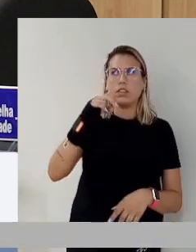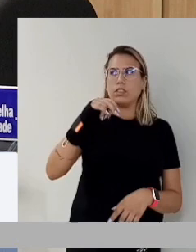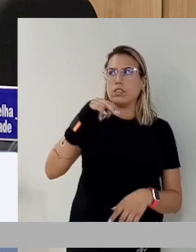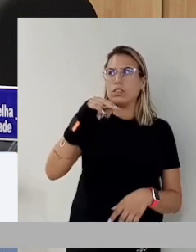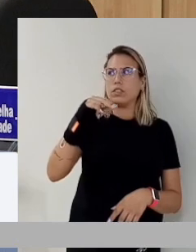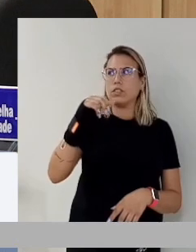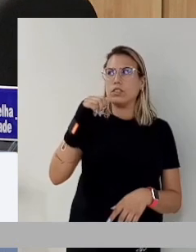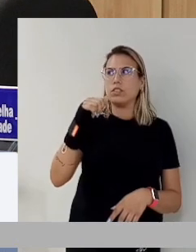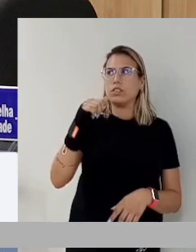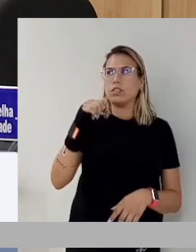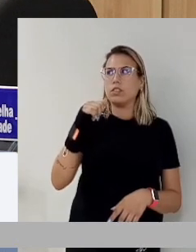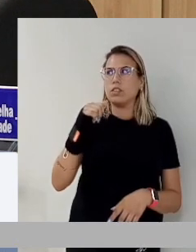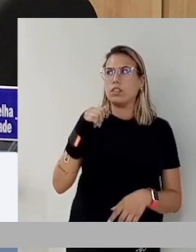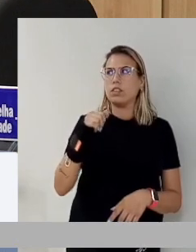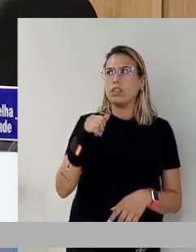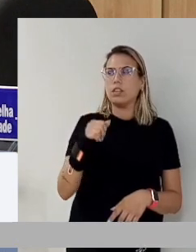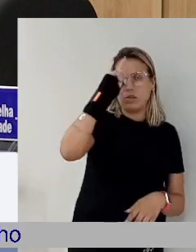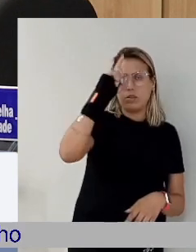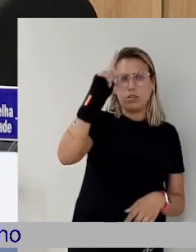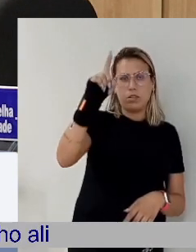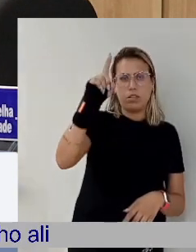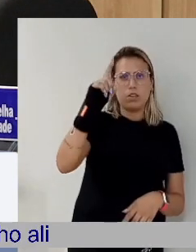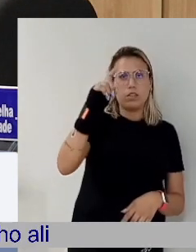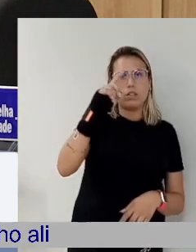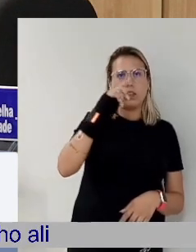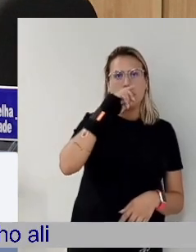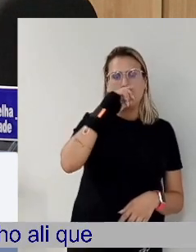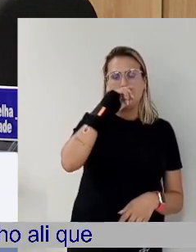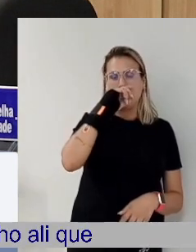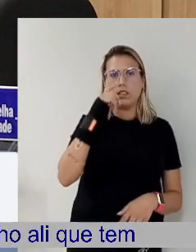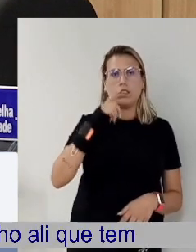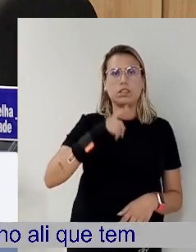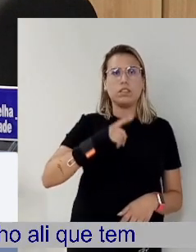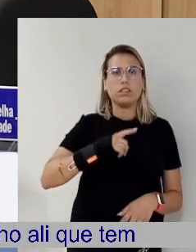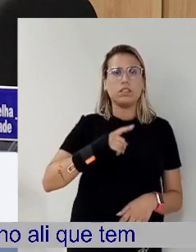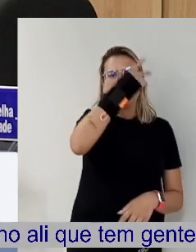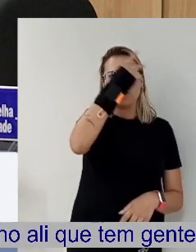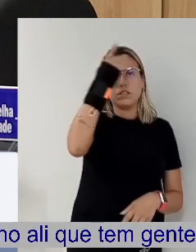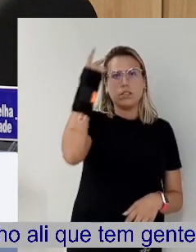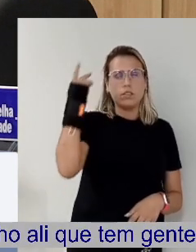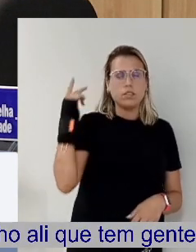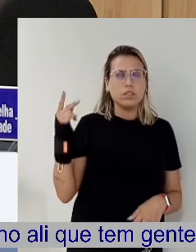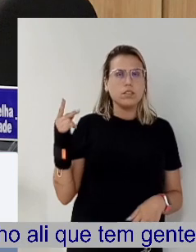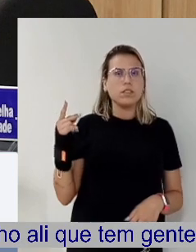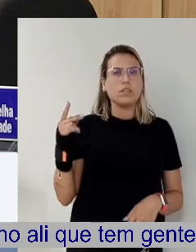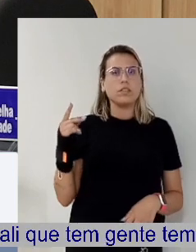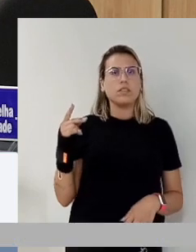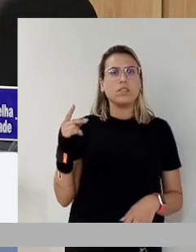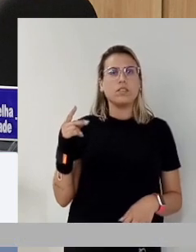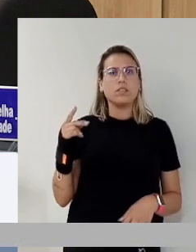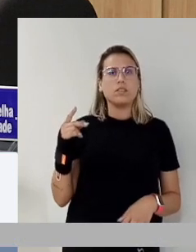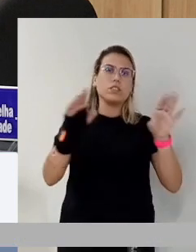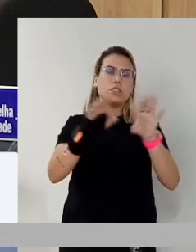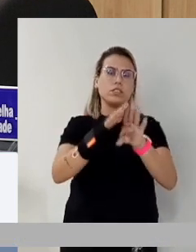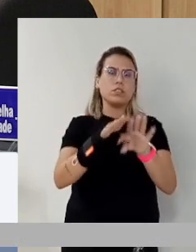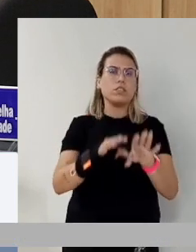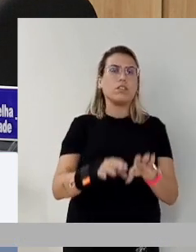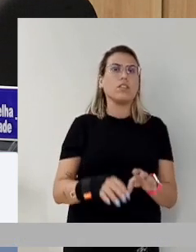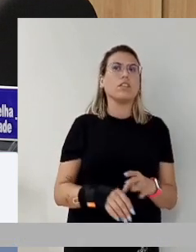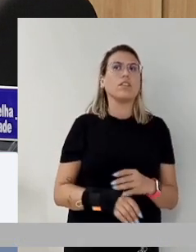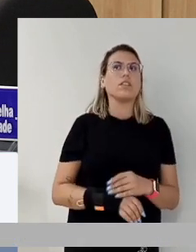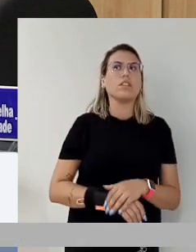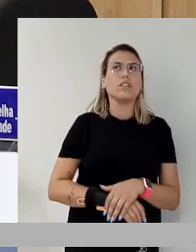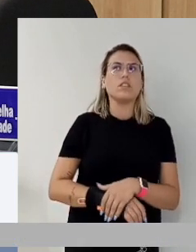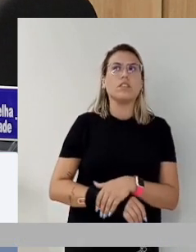Celestina naquele hospitalzinho ali que tem gente tem gente que quer fechar